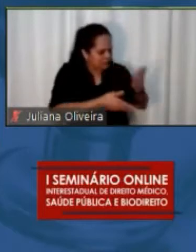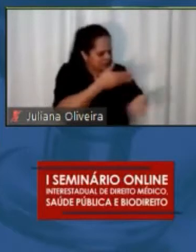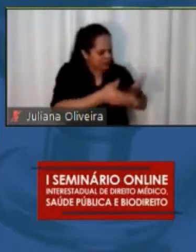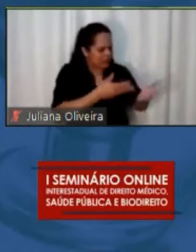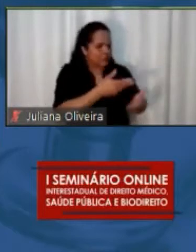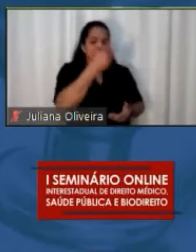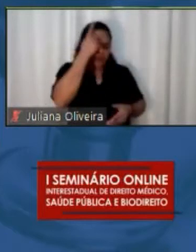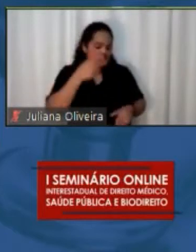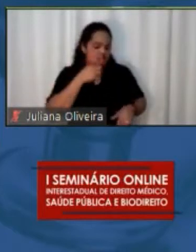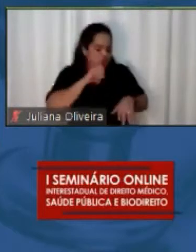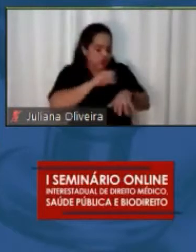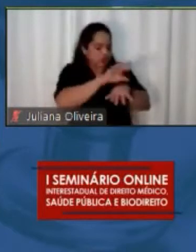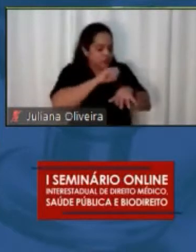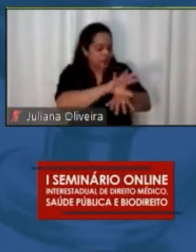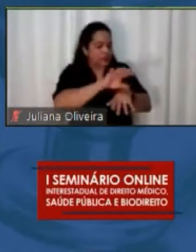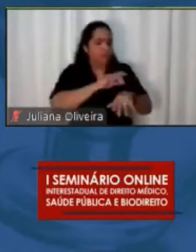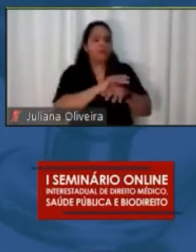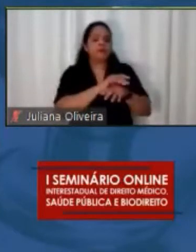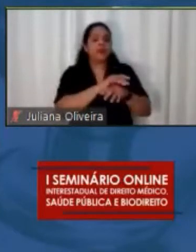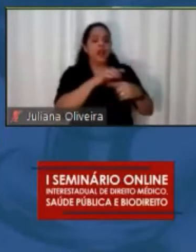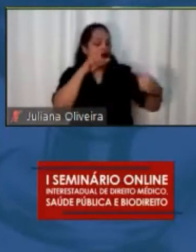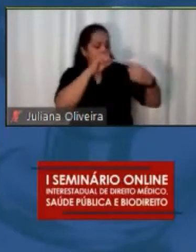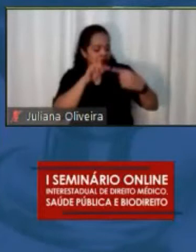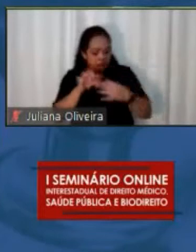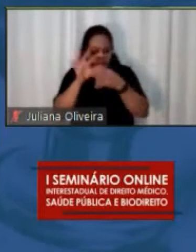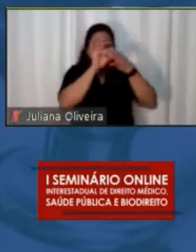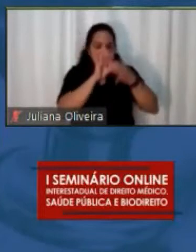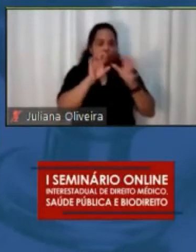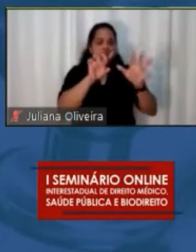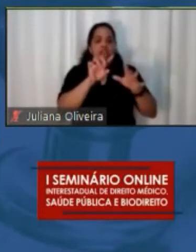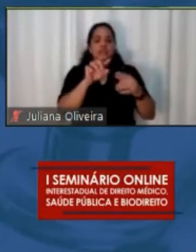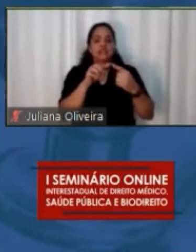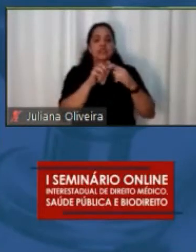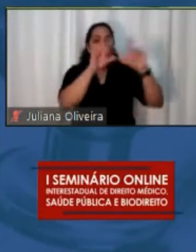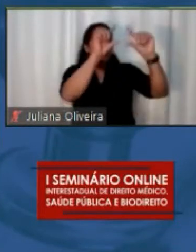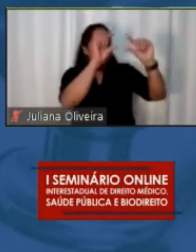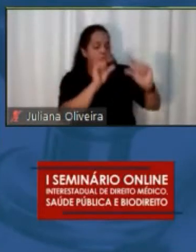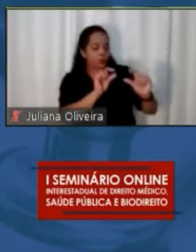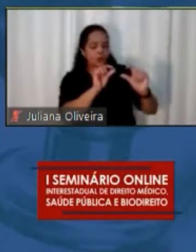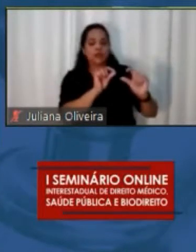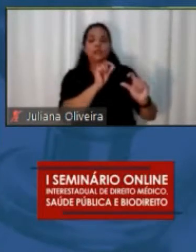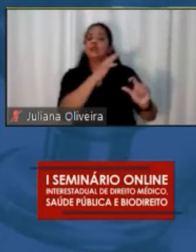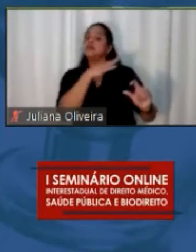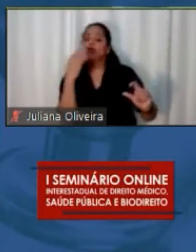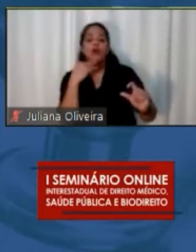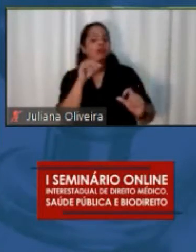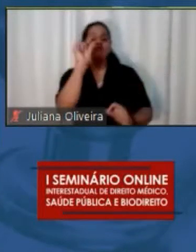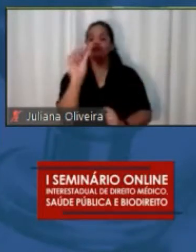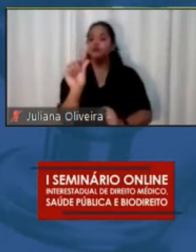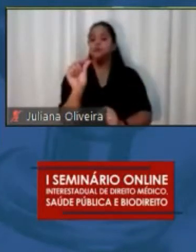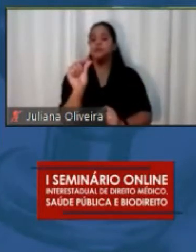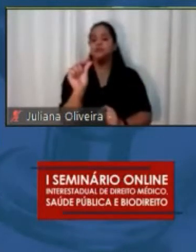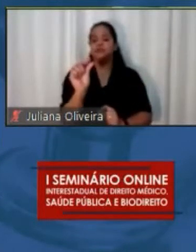um aumento, ou melhor, com uma significativa redução da mortalidade, né?